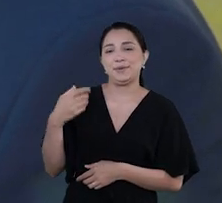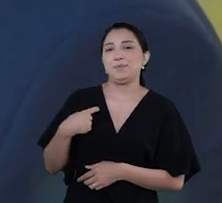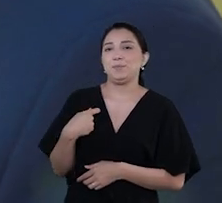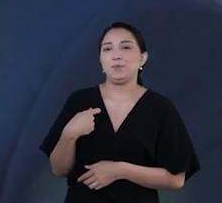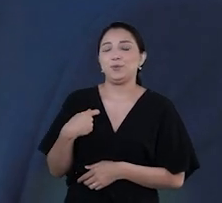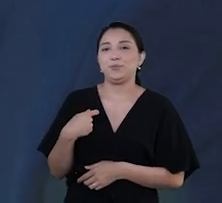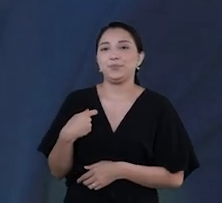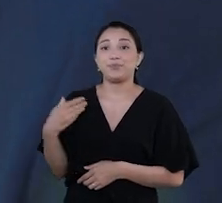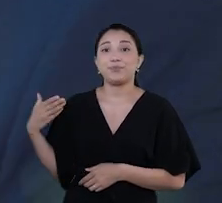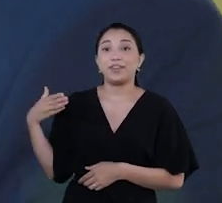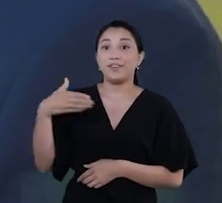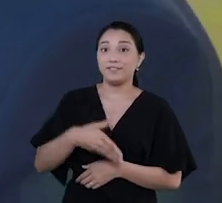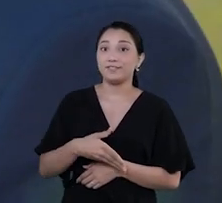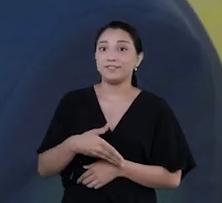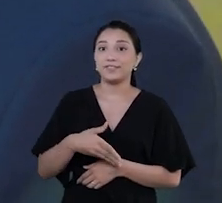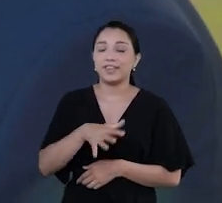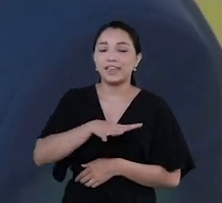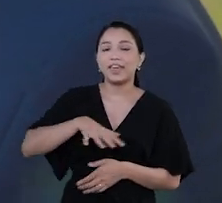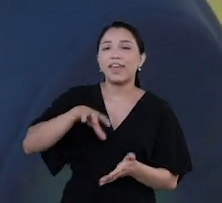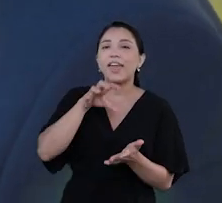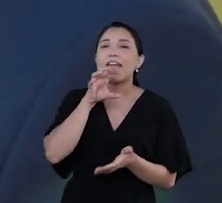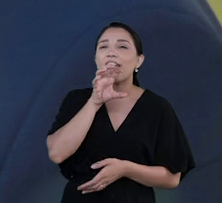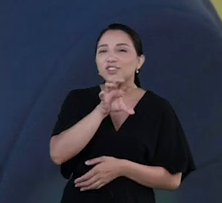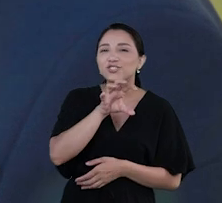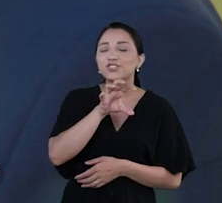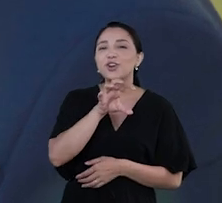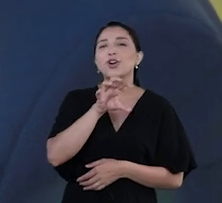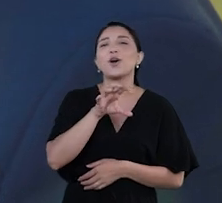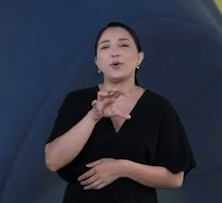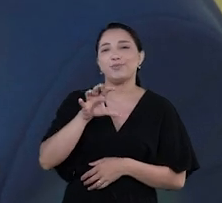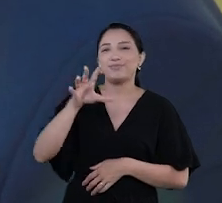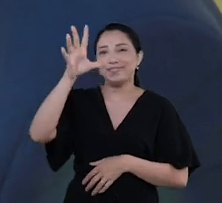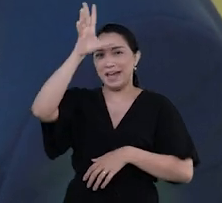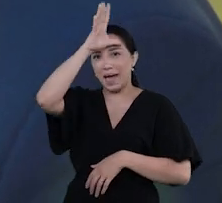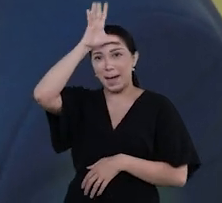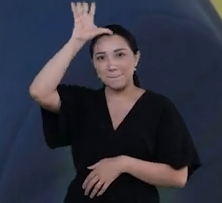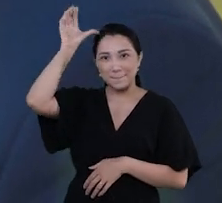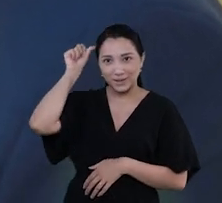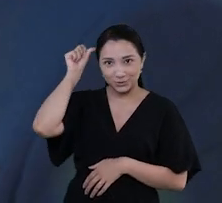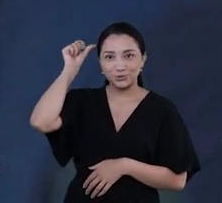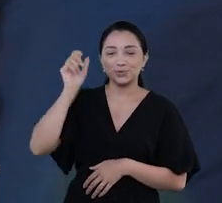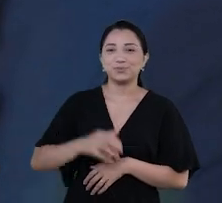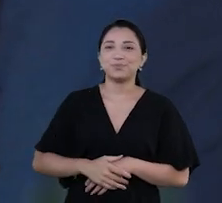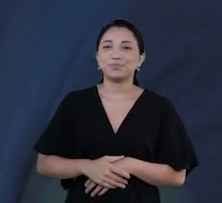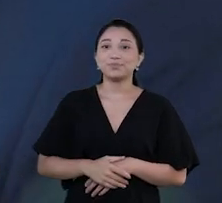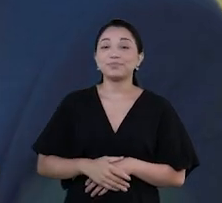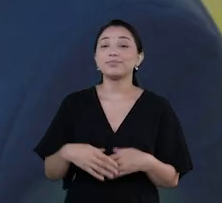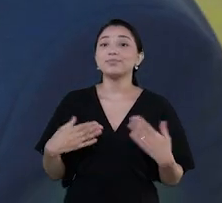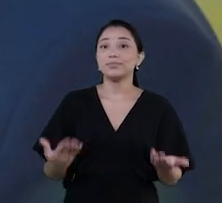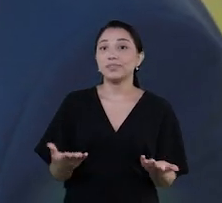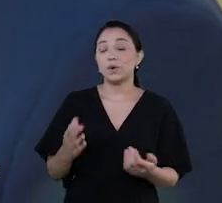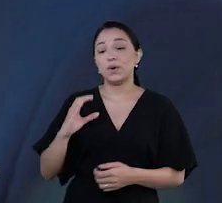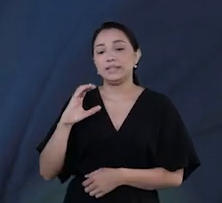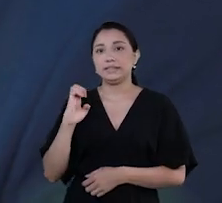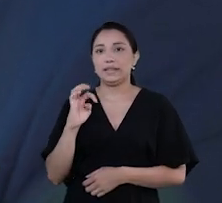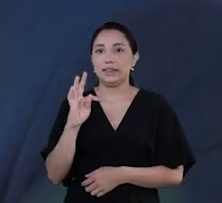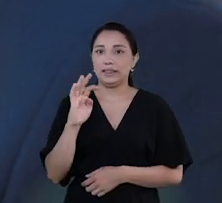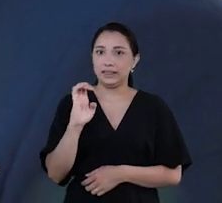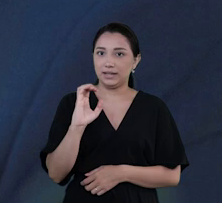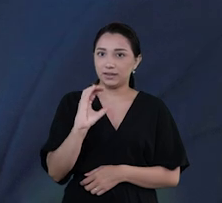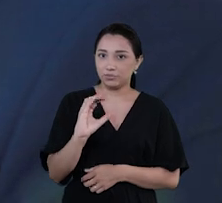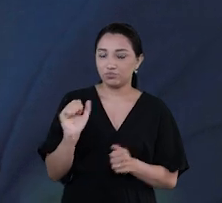sabe dos Desafios assim como em todo o nosso país então considerando isso a a ctec junto com as as redes